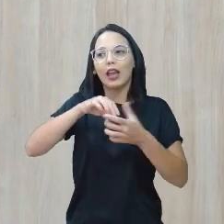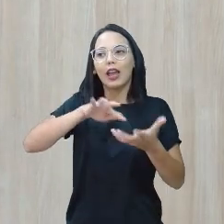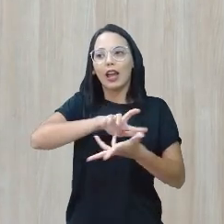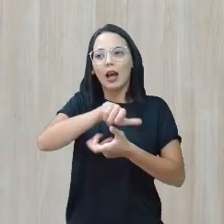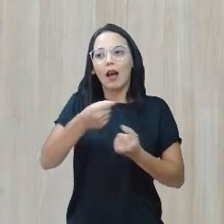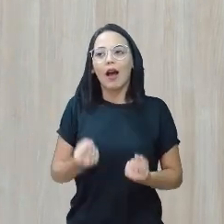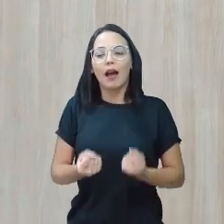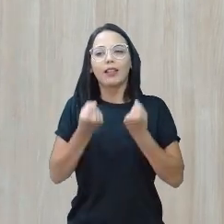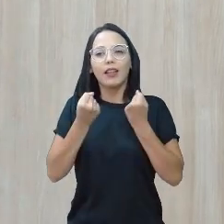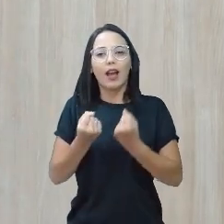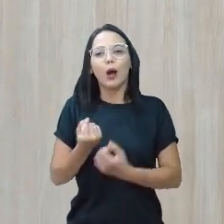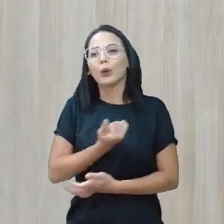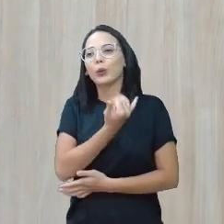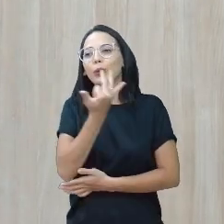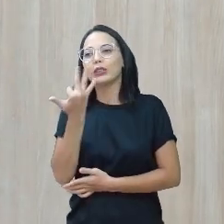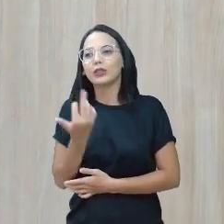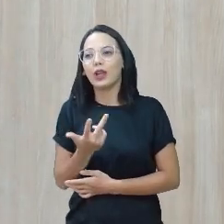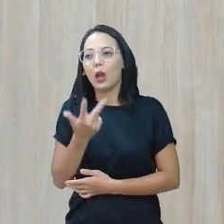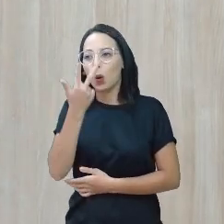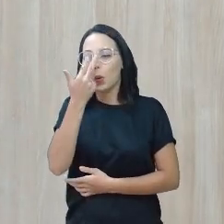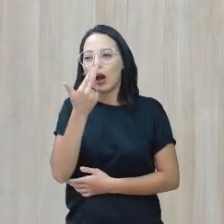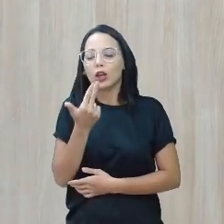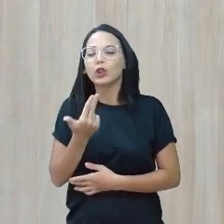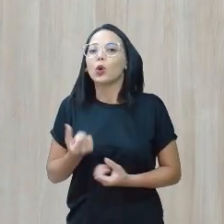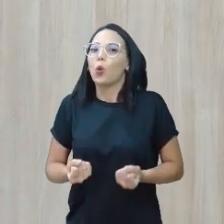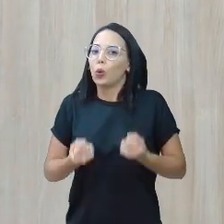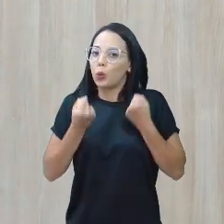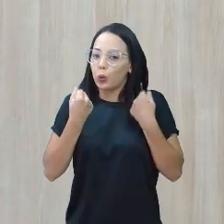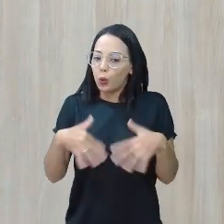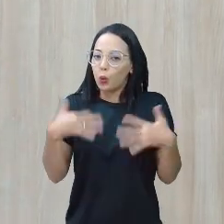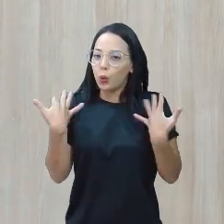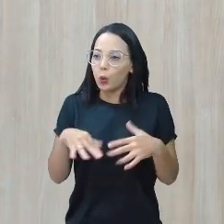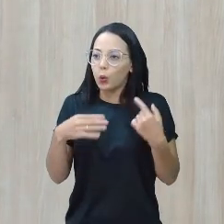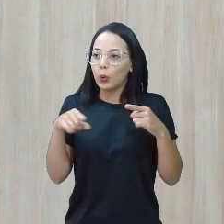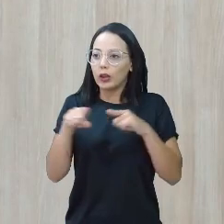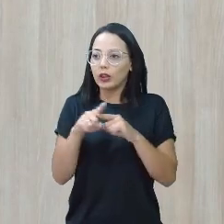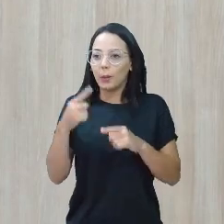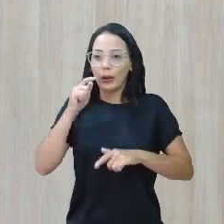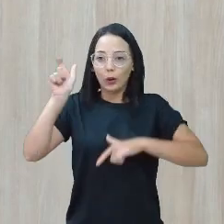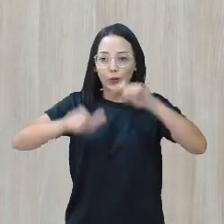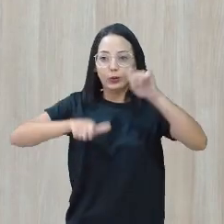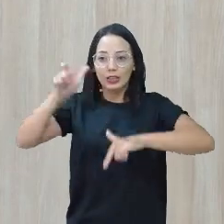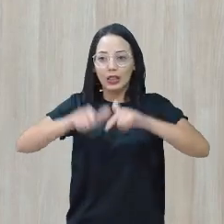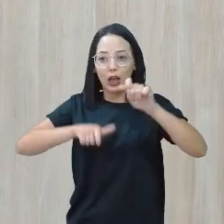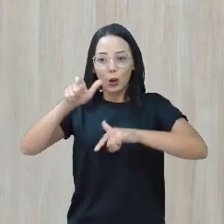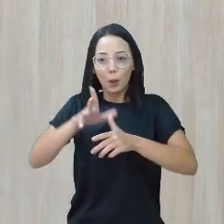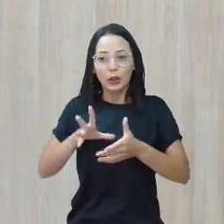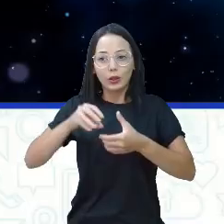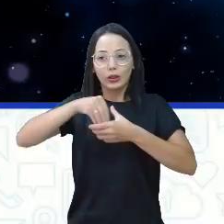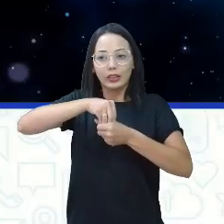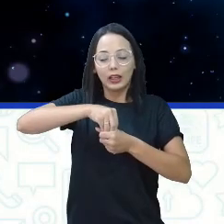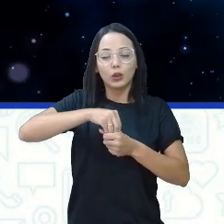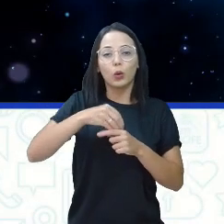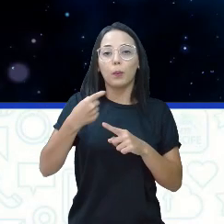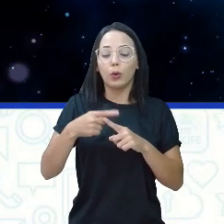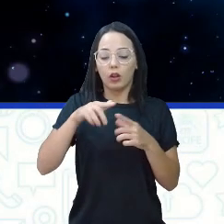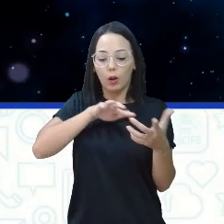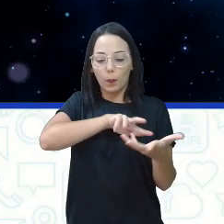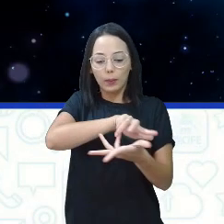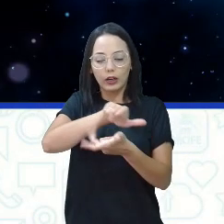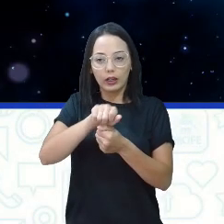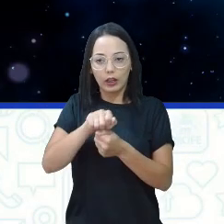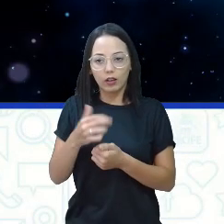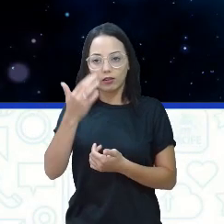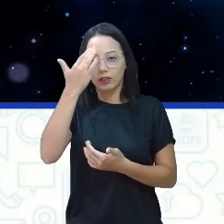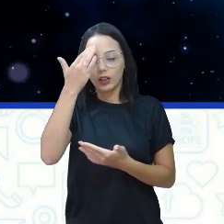possui? Eu acho que pesa pra caramba. Imagina com a gente ainda em cima, dentro dela, né? O nosso planeta, de acordo